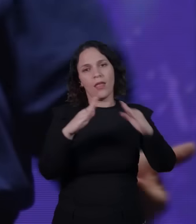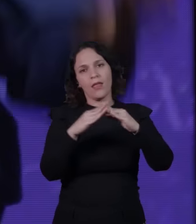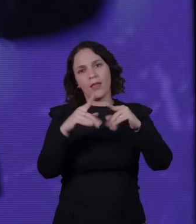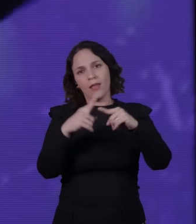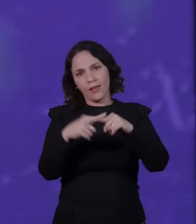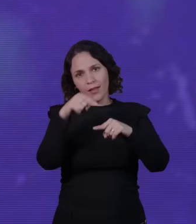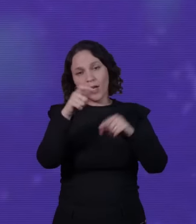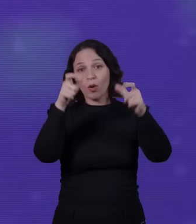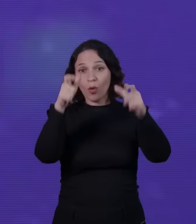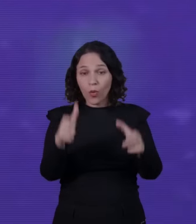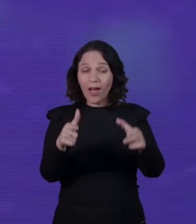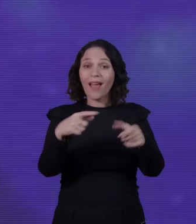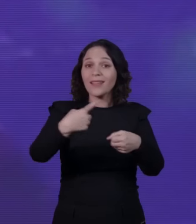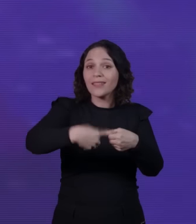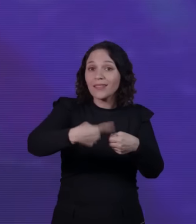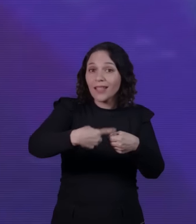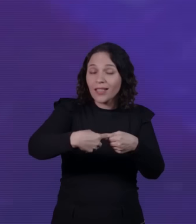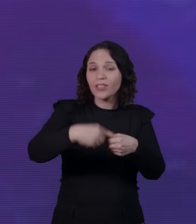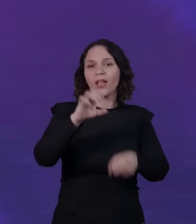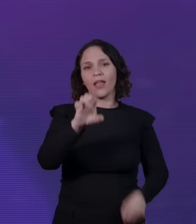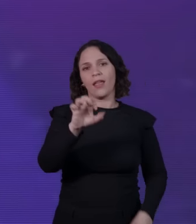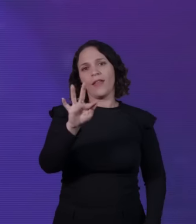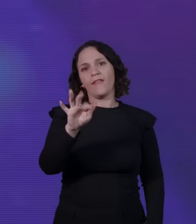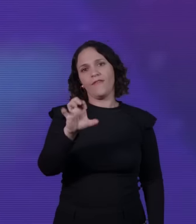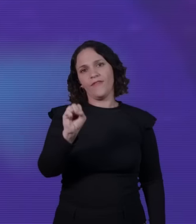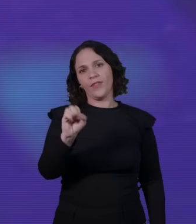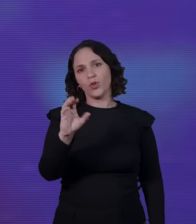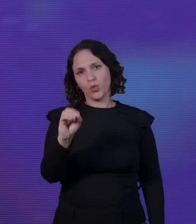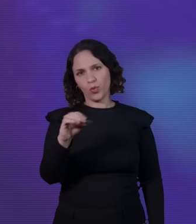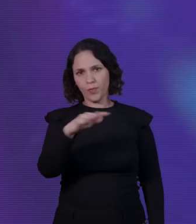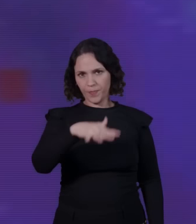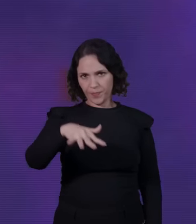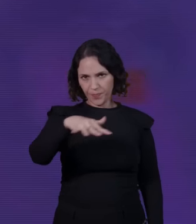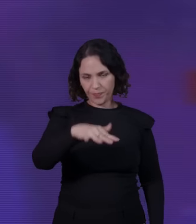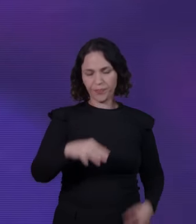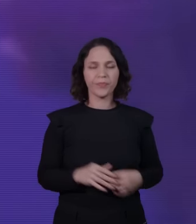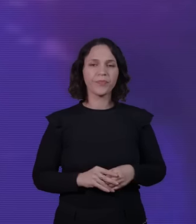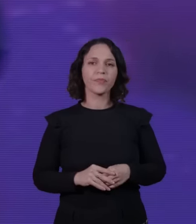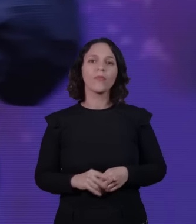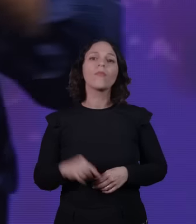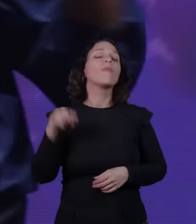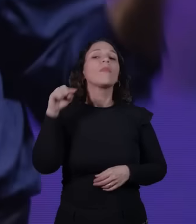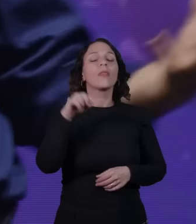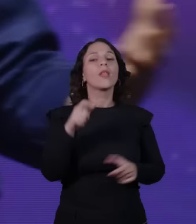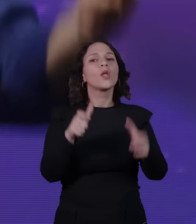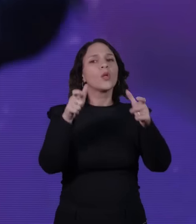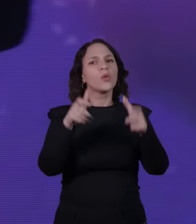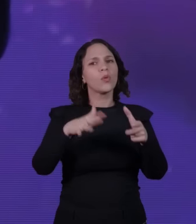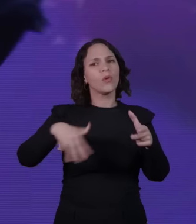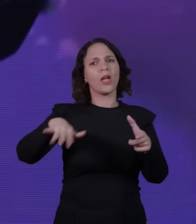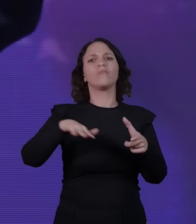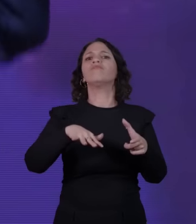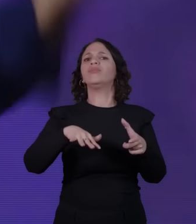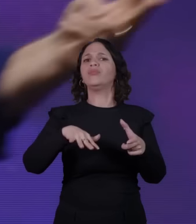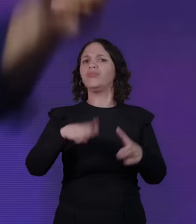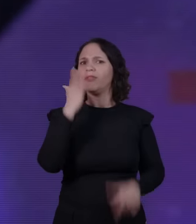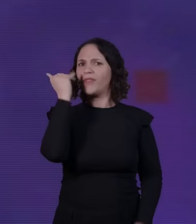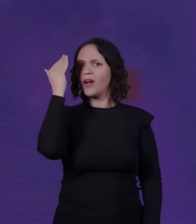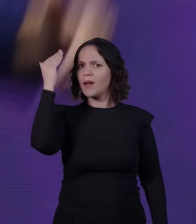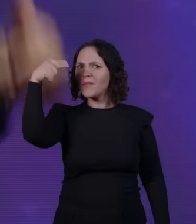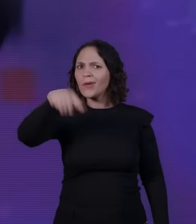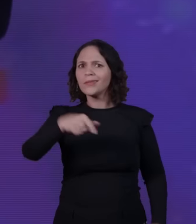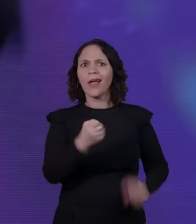na cidade de Éfeso. A cidade de Éfeso, gente, era uma cidade cosmopolita, era a segunda